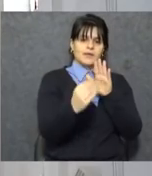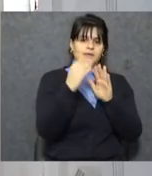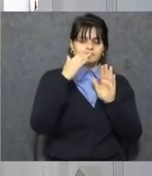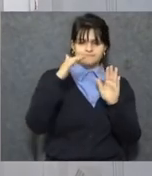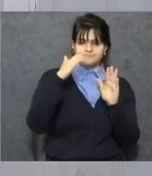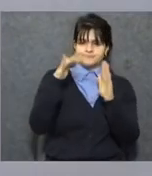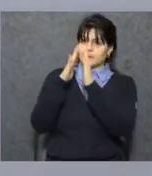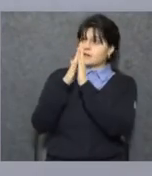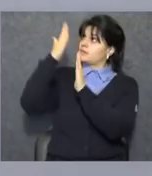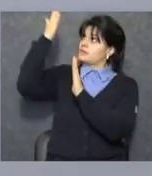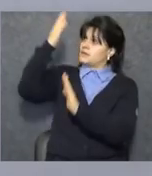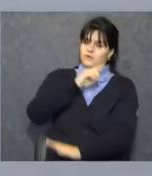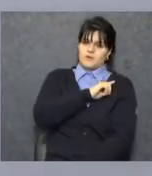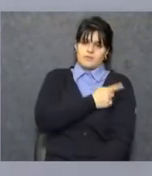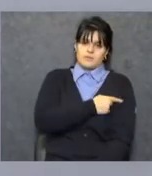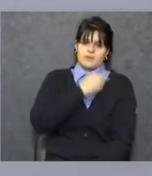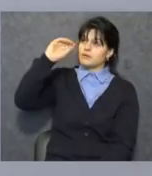onipotente,